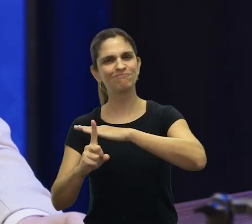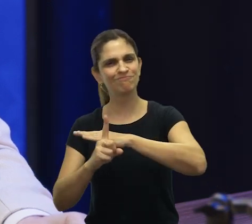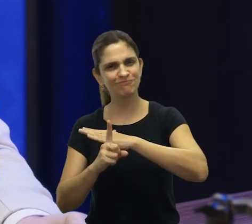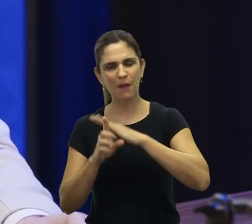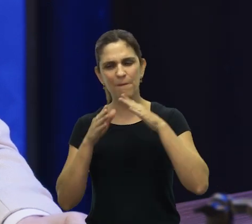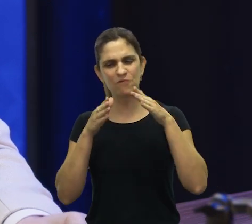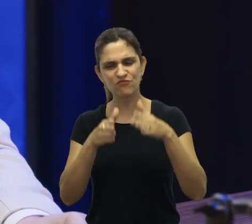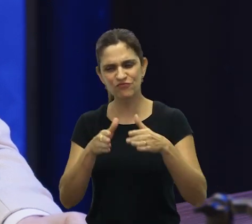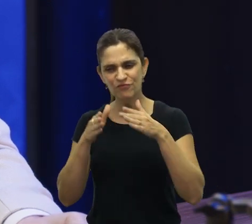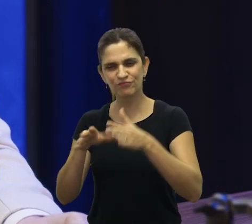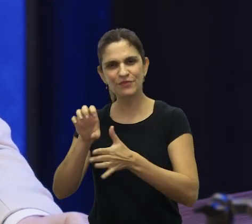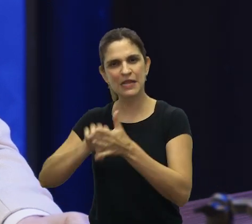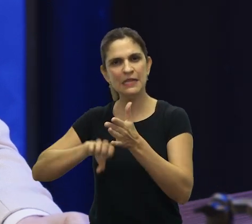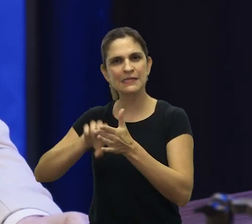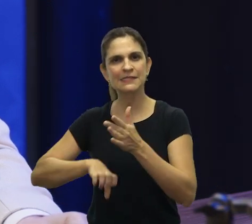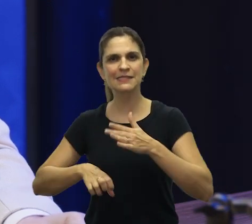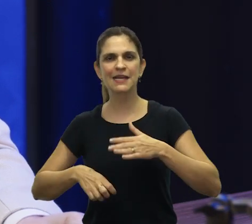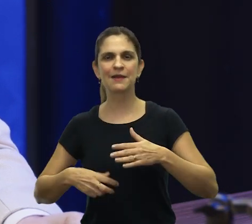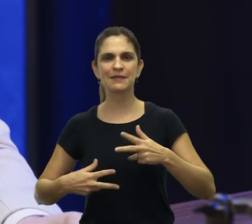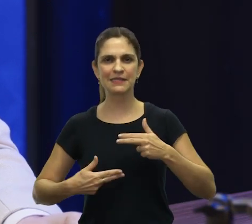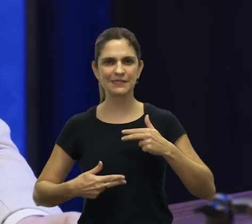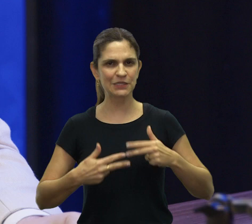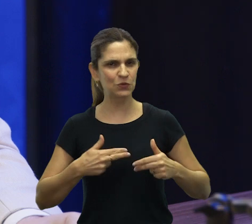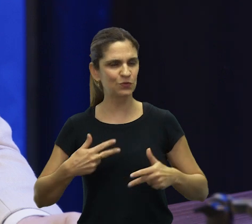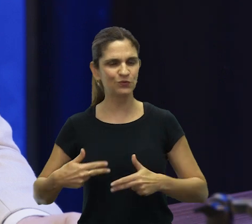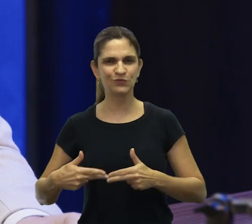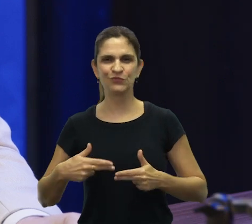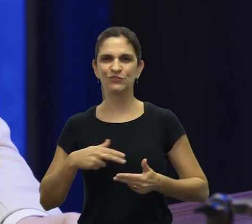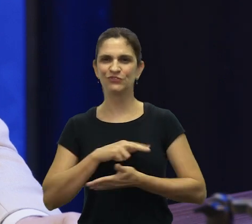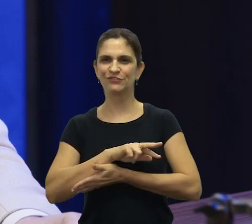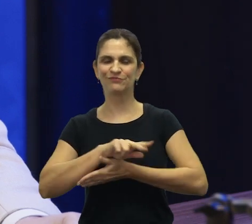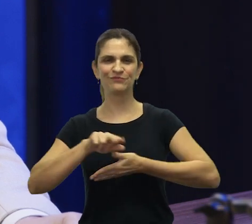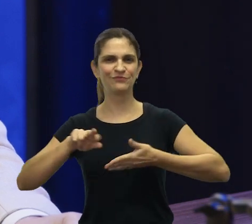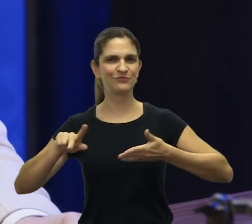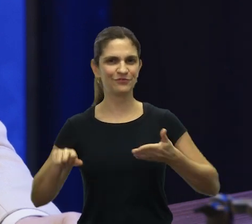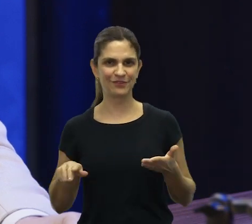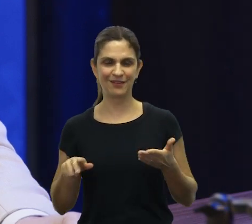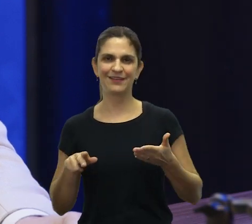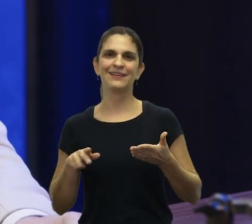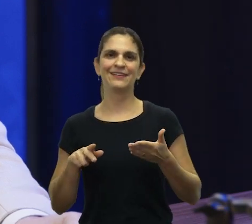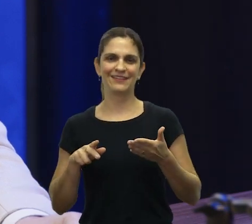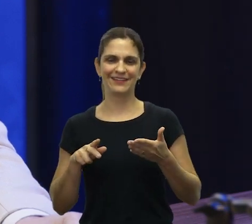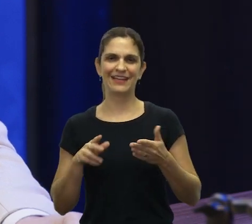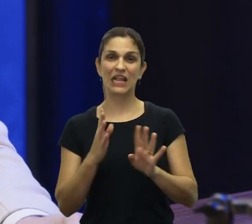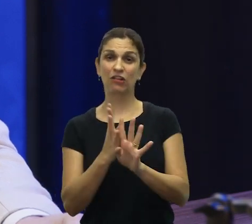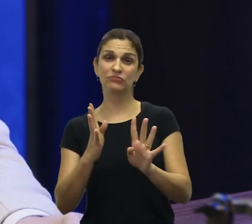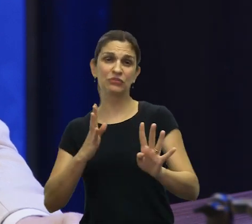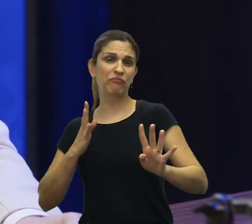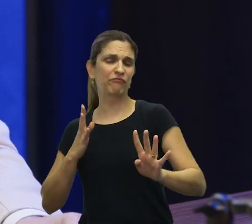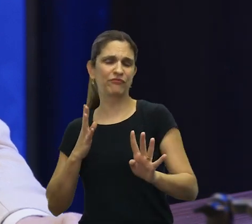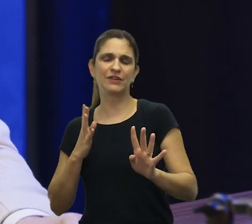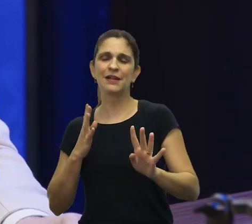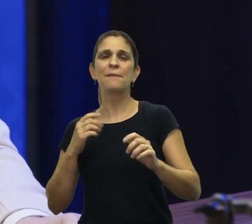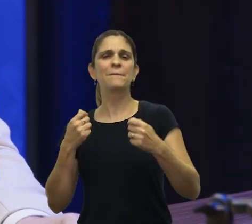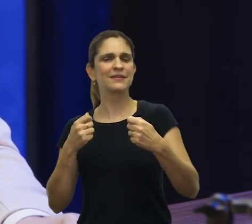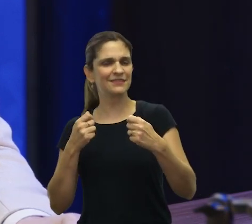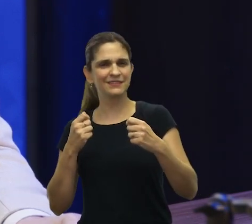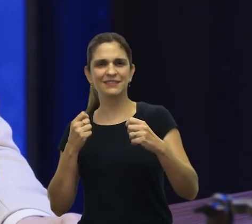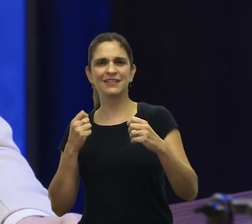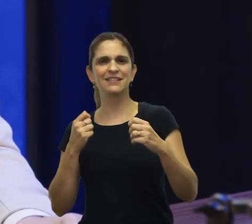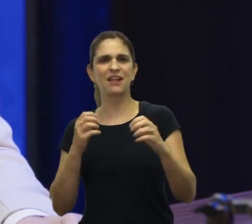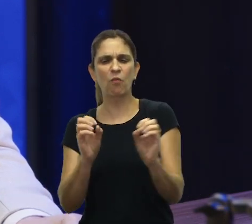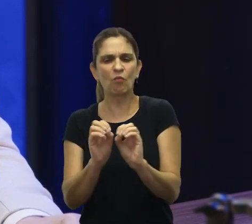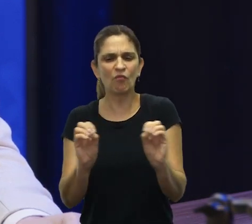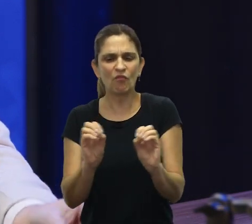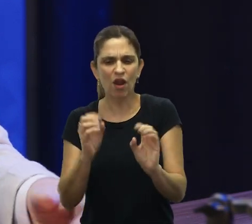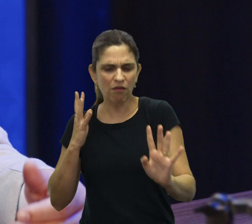consultas especializadas, exames, cirurgias. Essa demanda reprimida que a gente ainda não conseguiu zerar, precisa ser